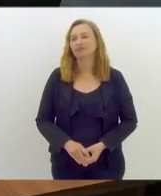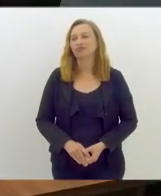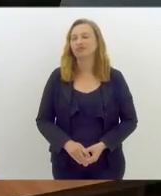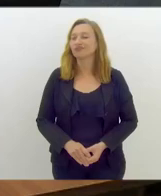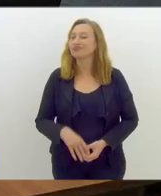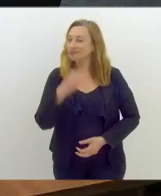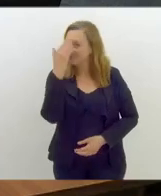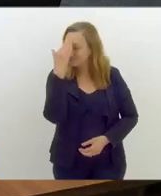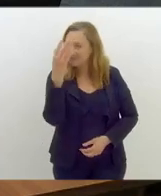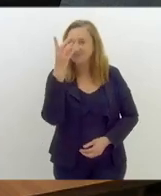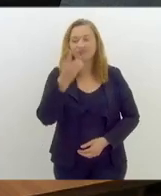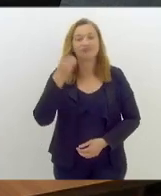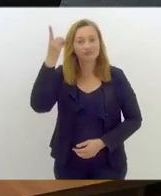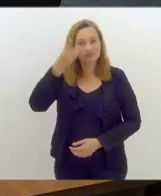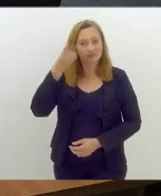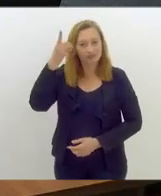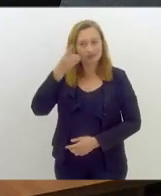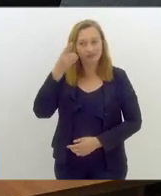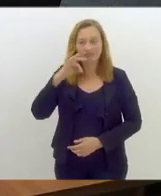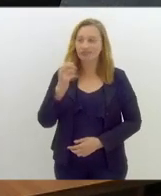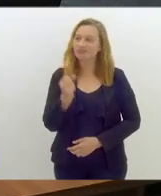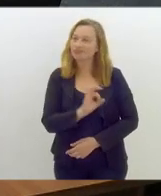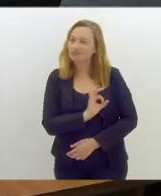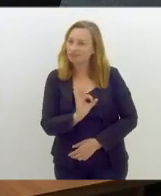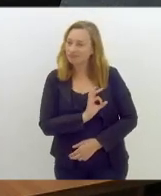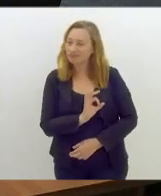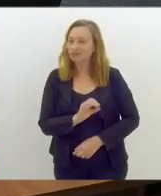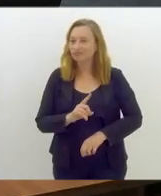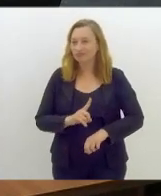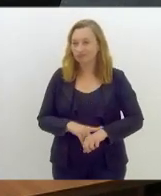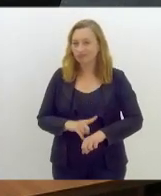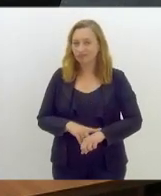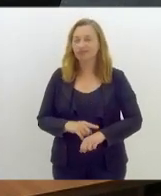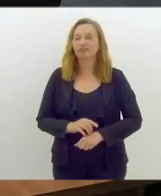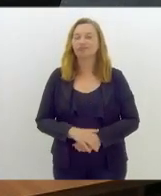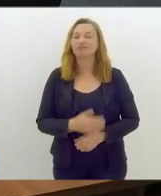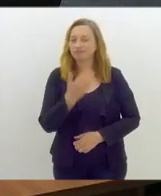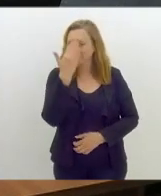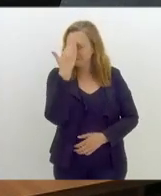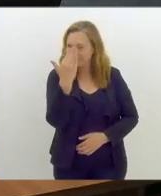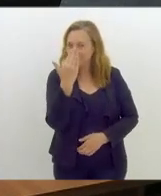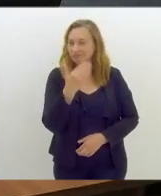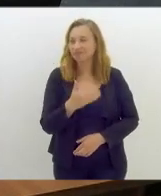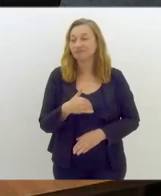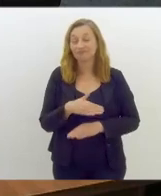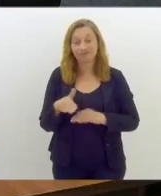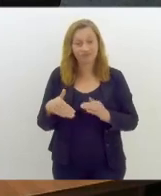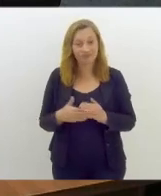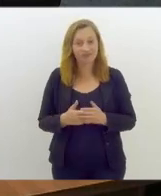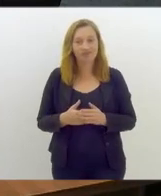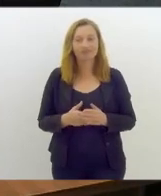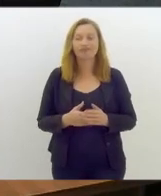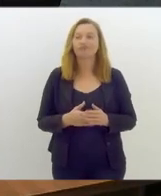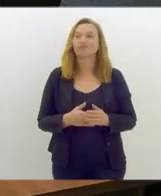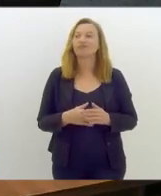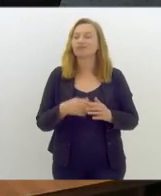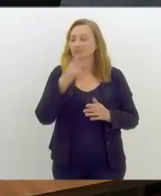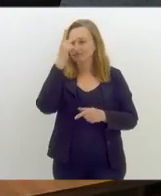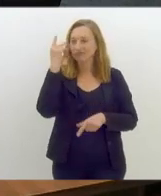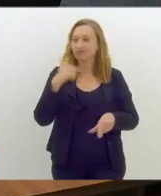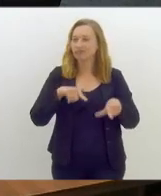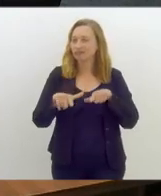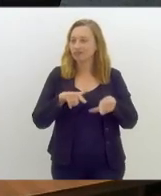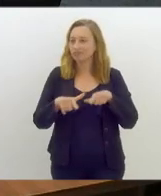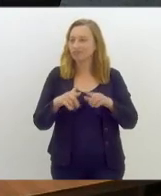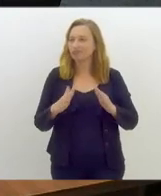Obrigada, deputada Marta Rocha, que preside os trabalhos nesse momento. Queria agradecer a todos os funcionários da Casa, não só a